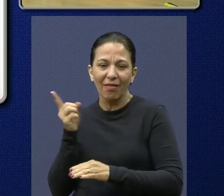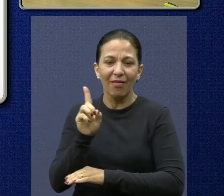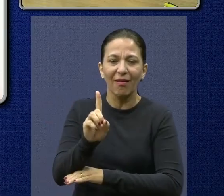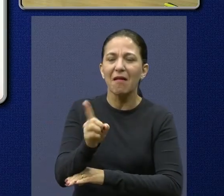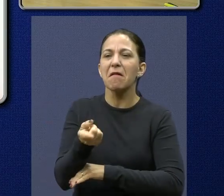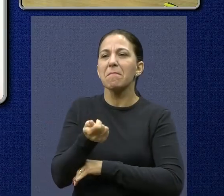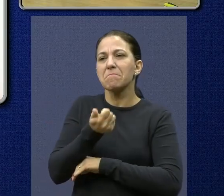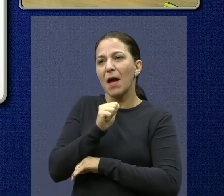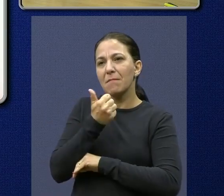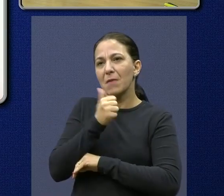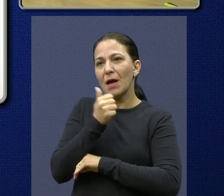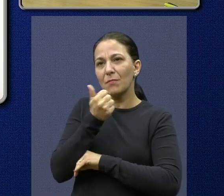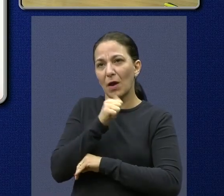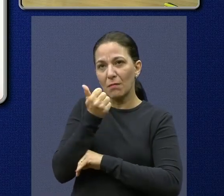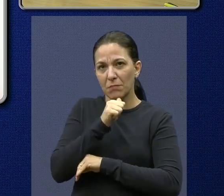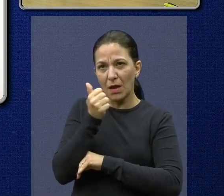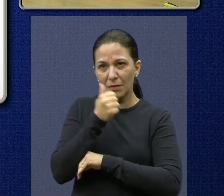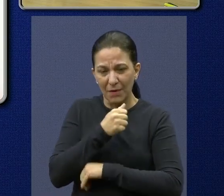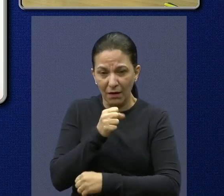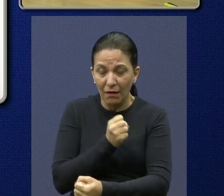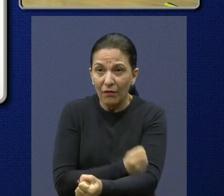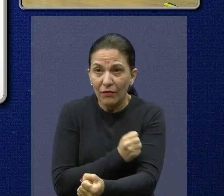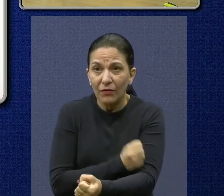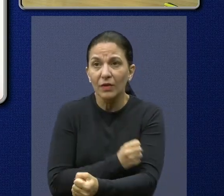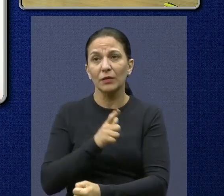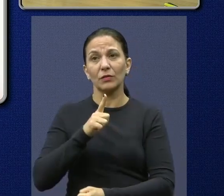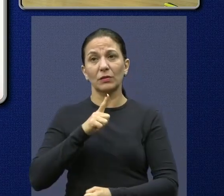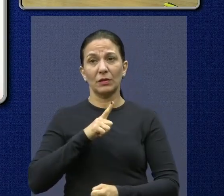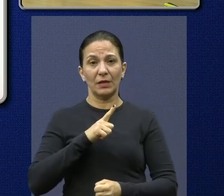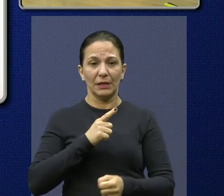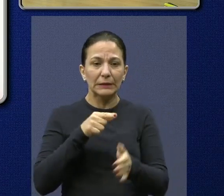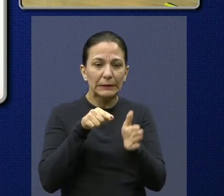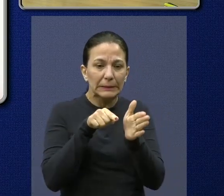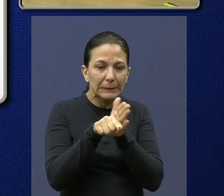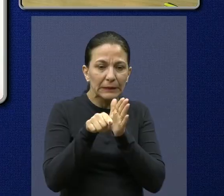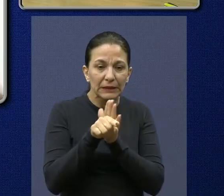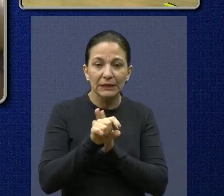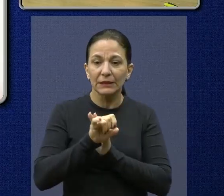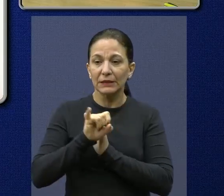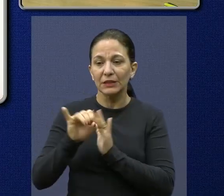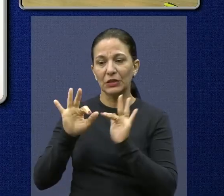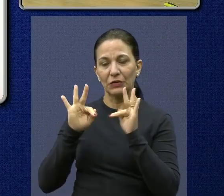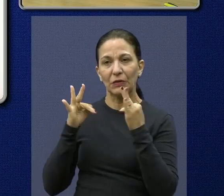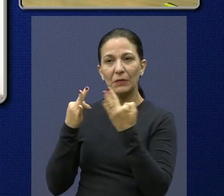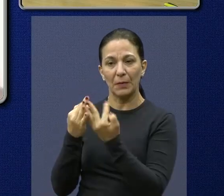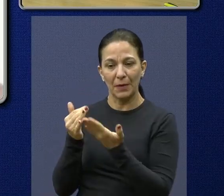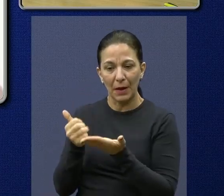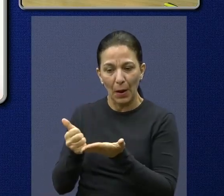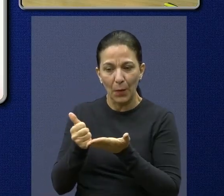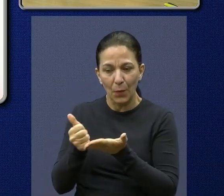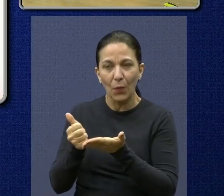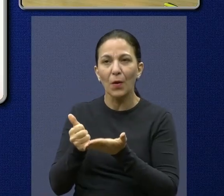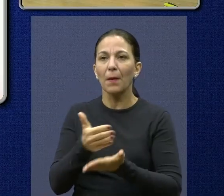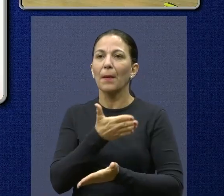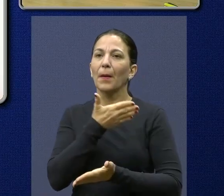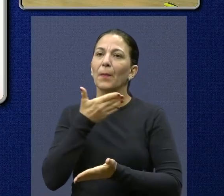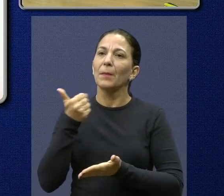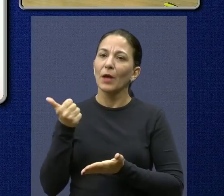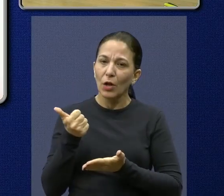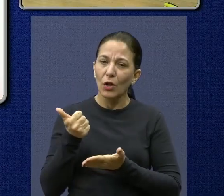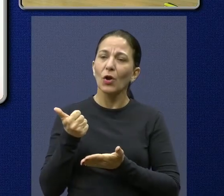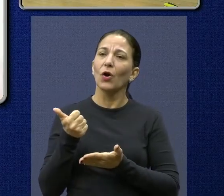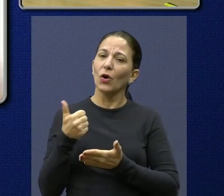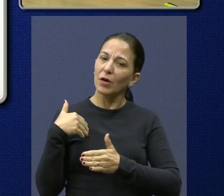a gente sabe também, por protocolo, por pesquisas, que quanto mais ele tem o apoio da família, melhor o prognóstico